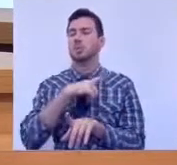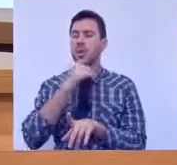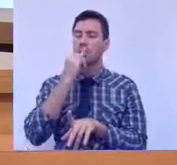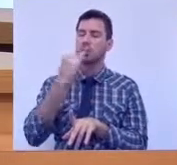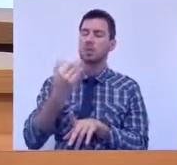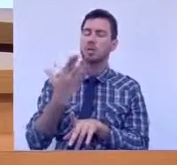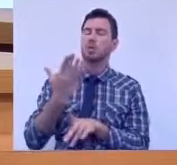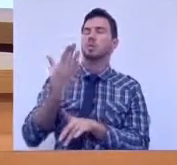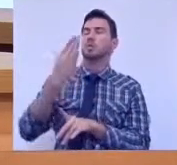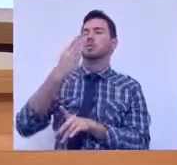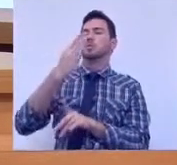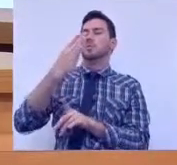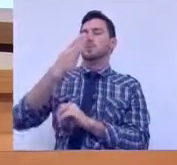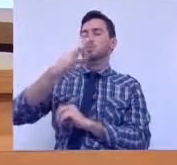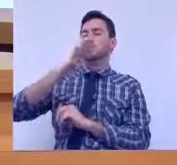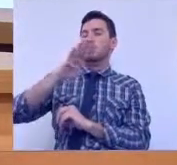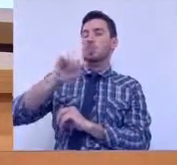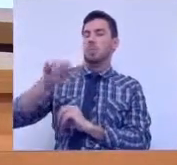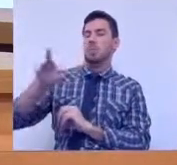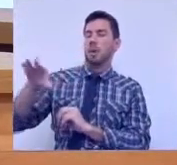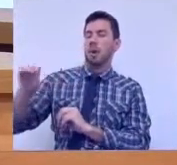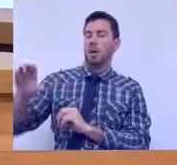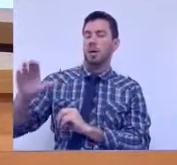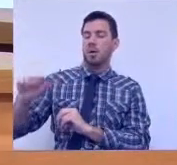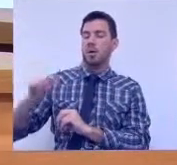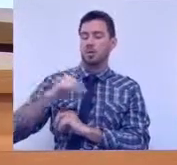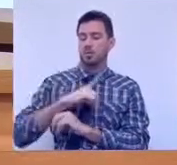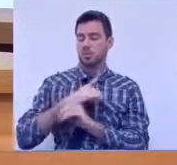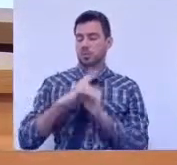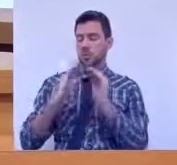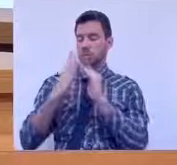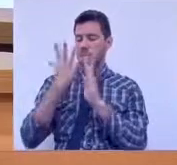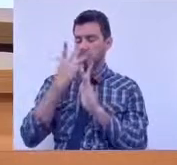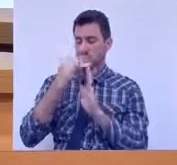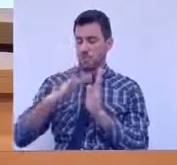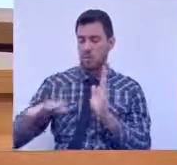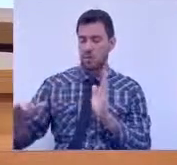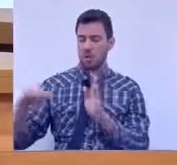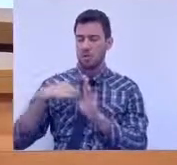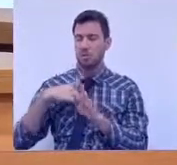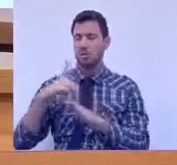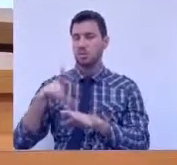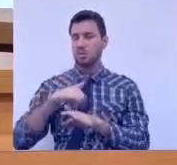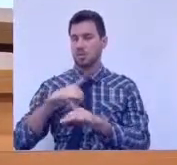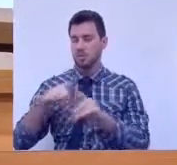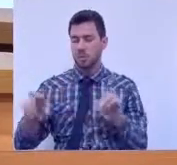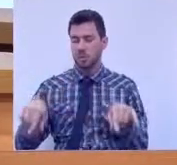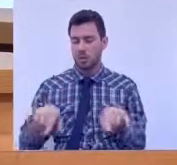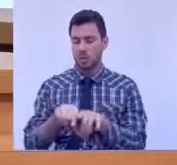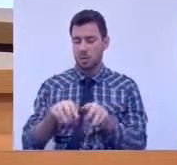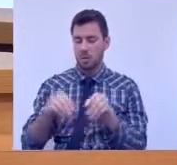ali na Rua Diva, que ali existia um terreno, que é um terreno público, e